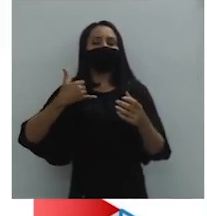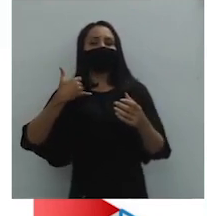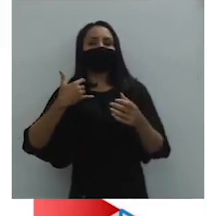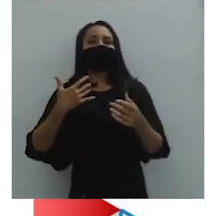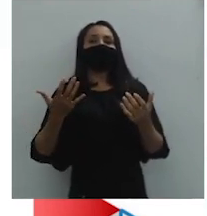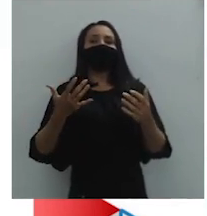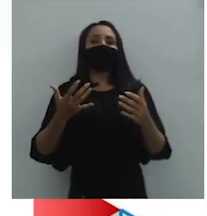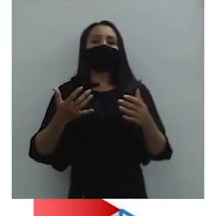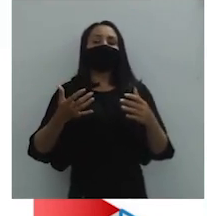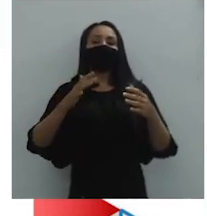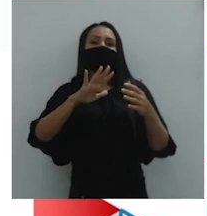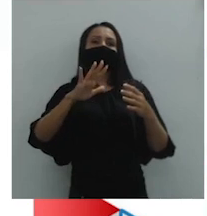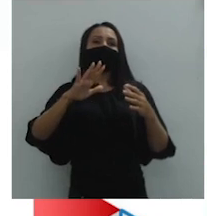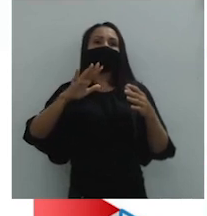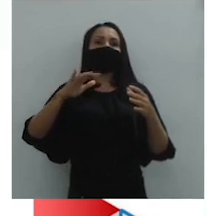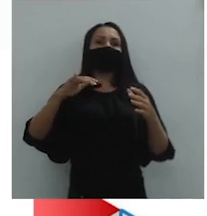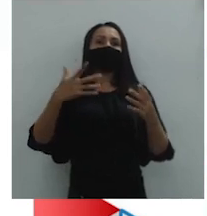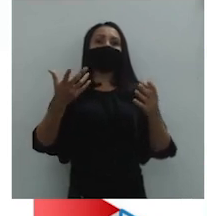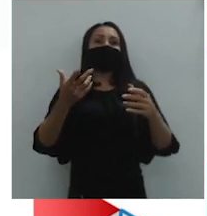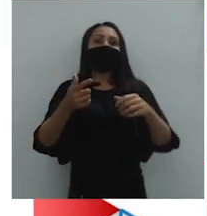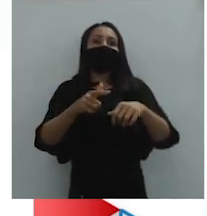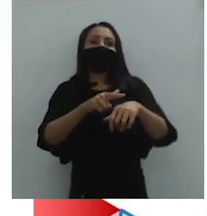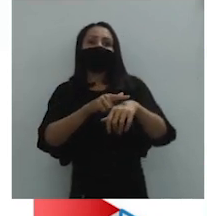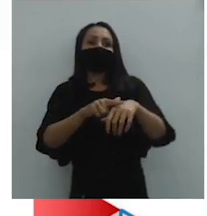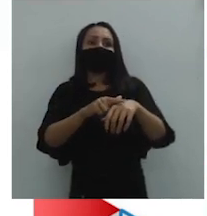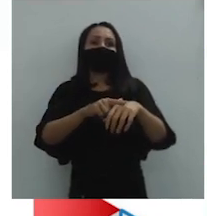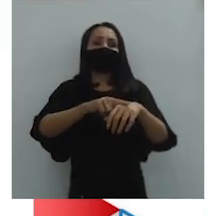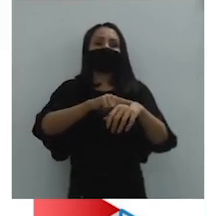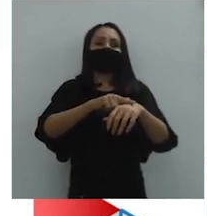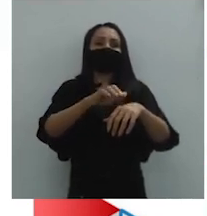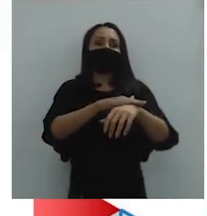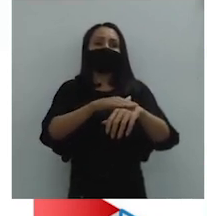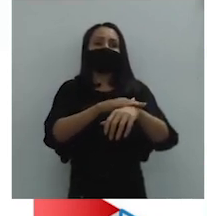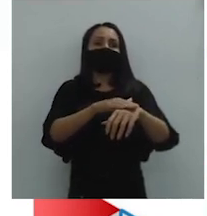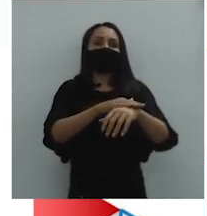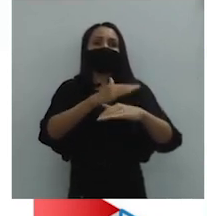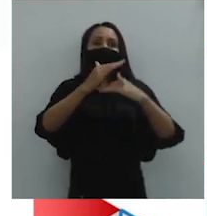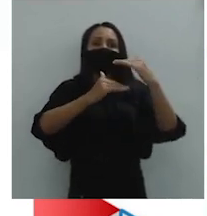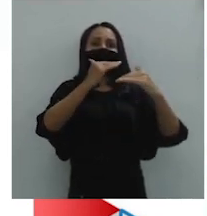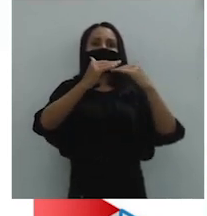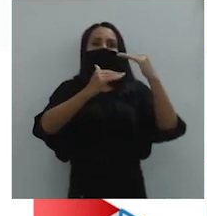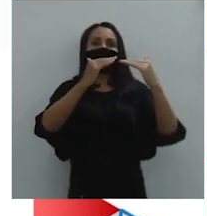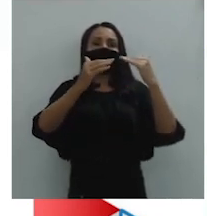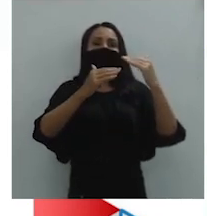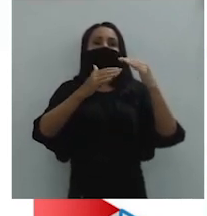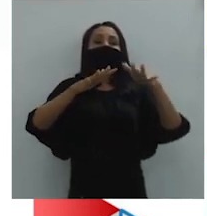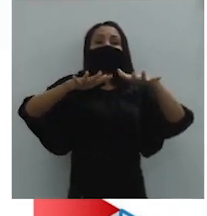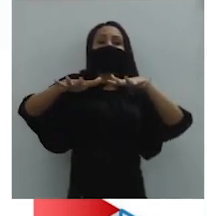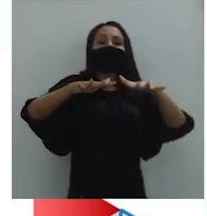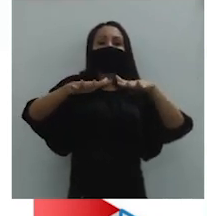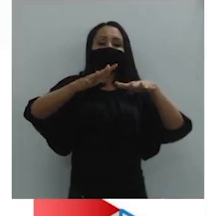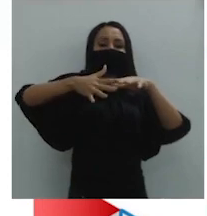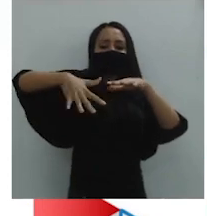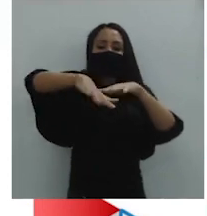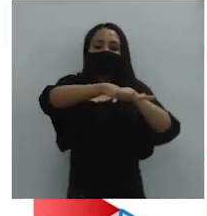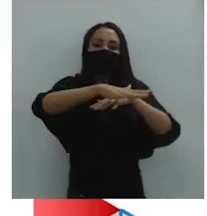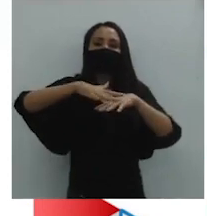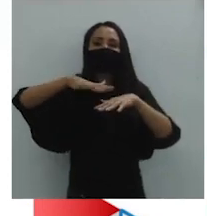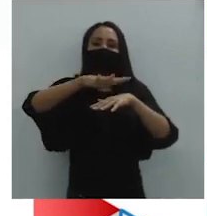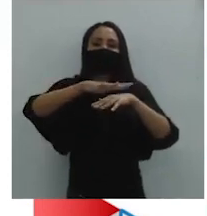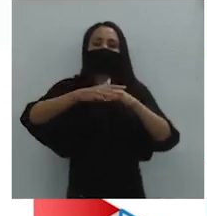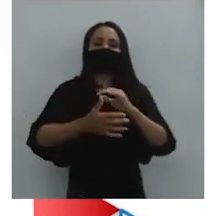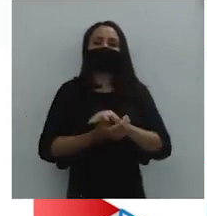gênero, aspectos étnicos raciais, crescimento vegetativo e mobilidade